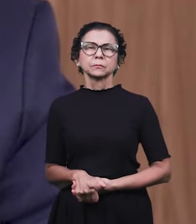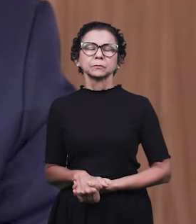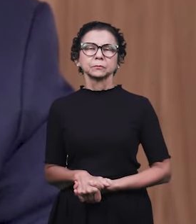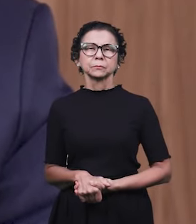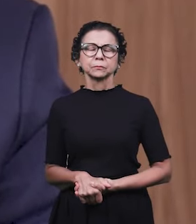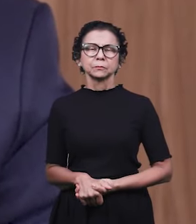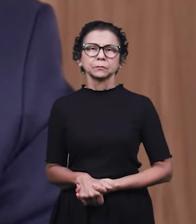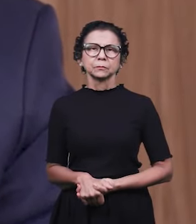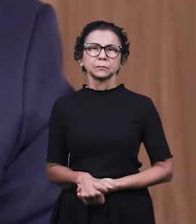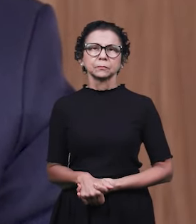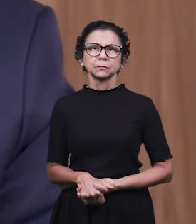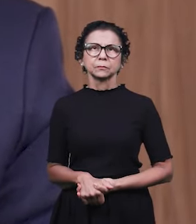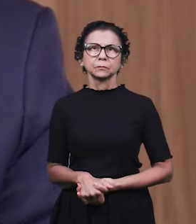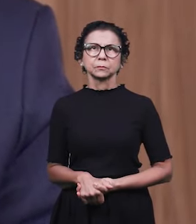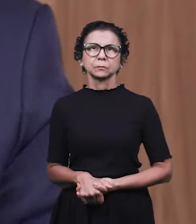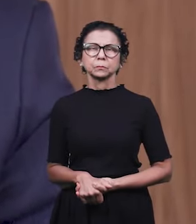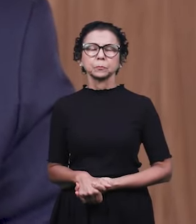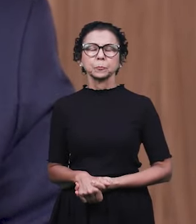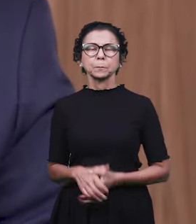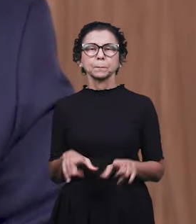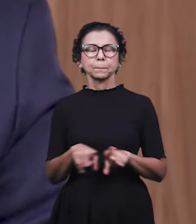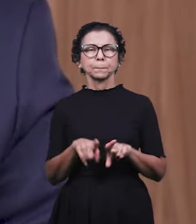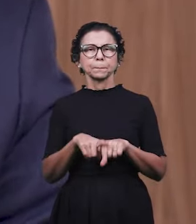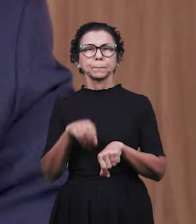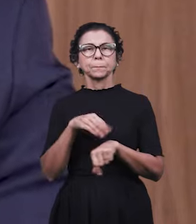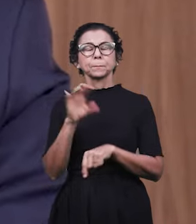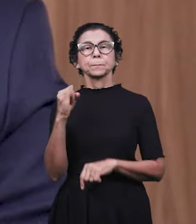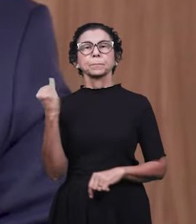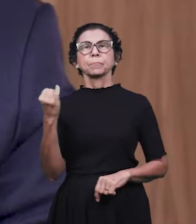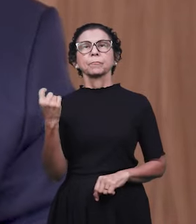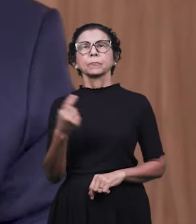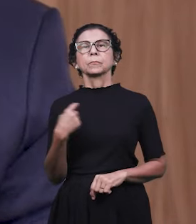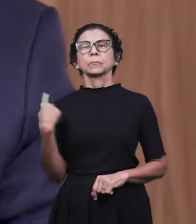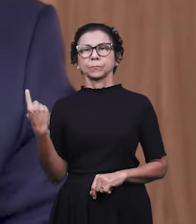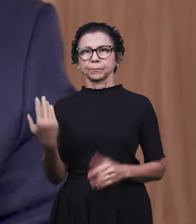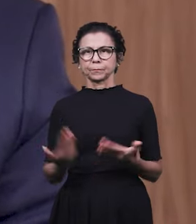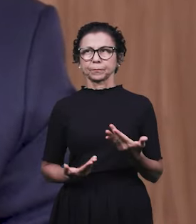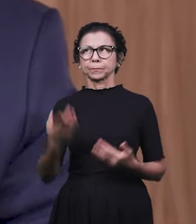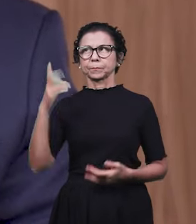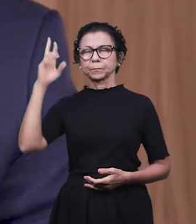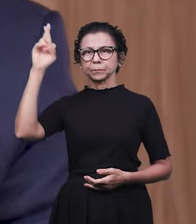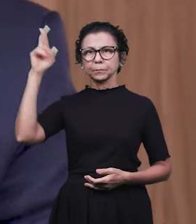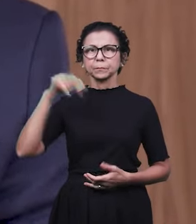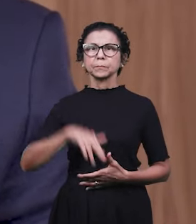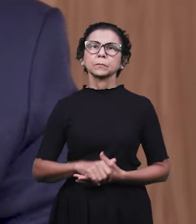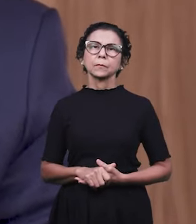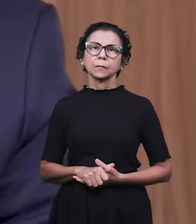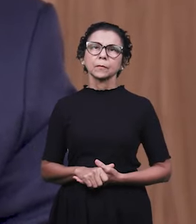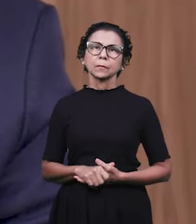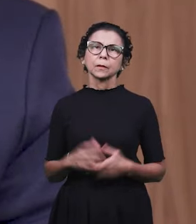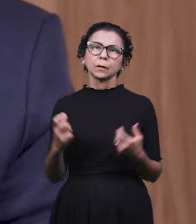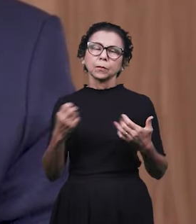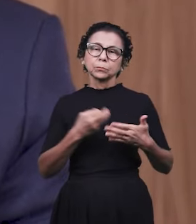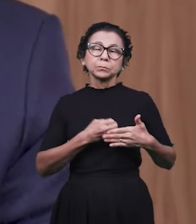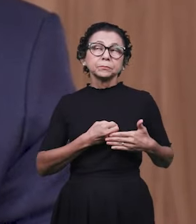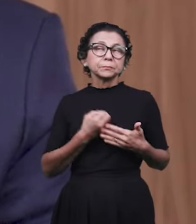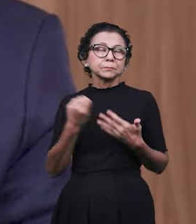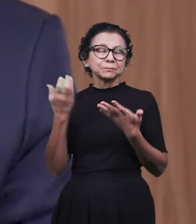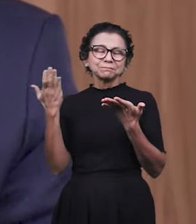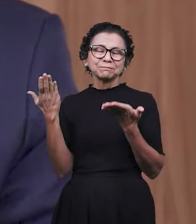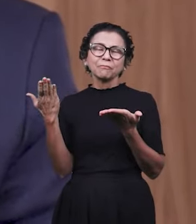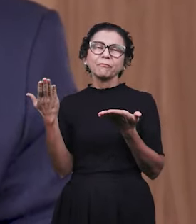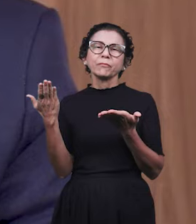que assim, nós deixamos para os irmãos, é assim, nós somos servos do Senhor. E nós temos que entregar a nossa vida diante do